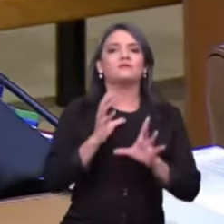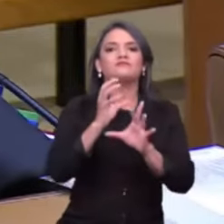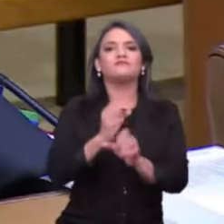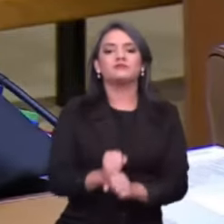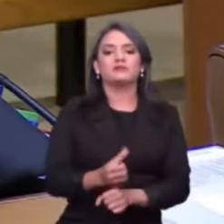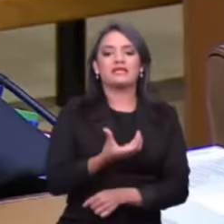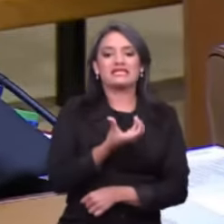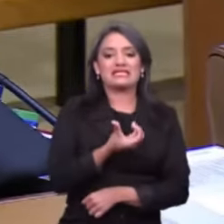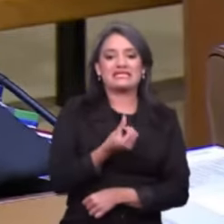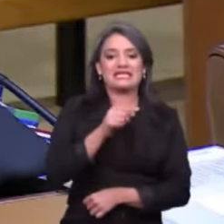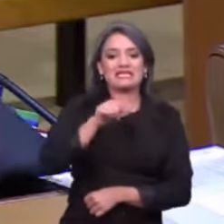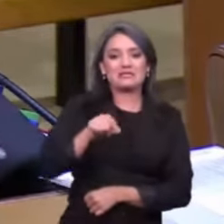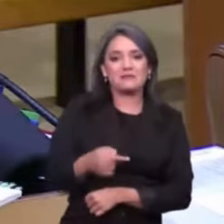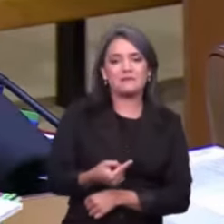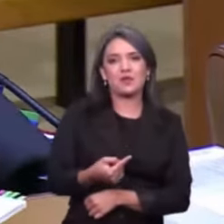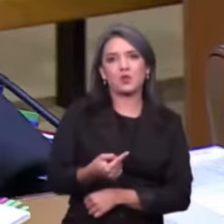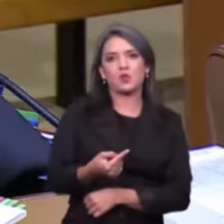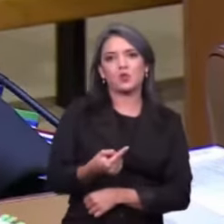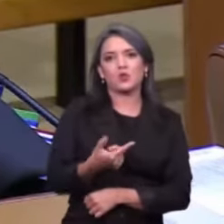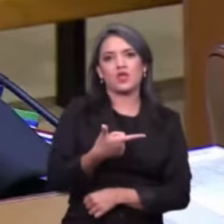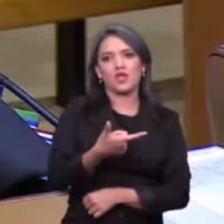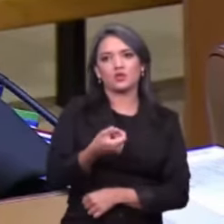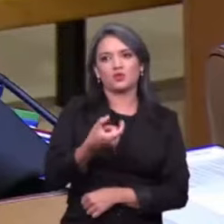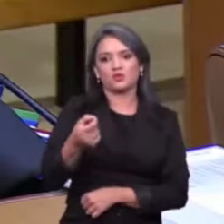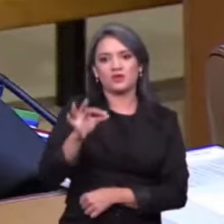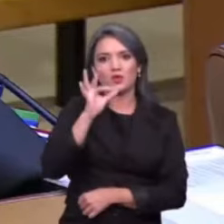gramas. Cigarros.